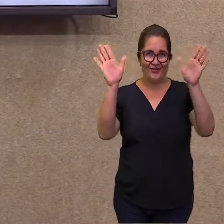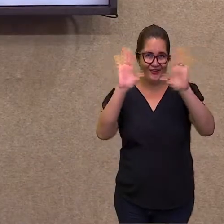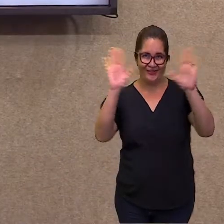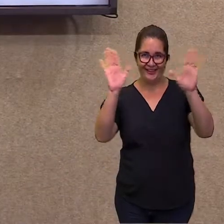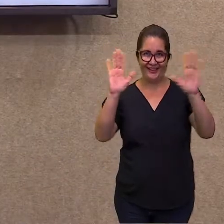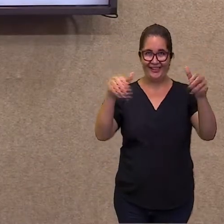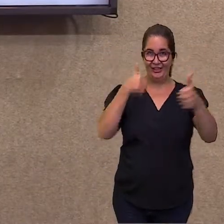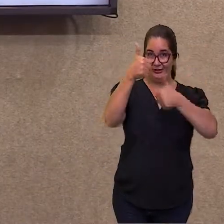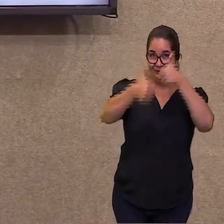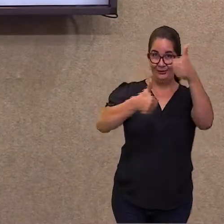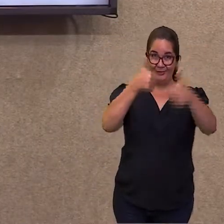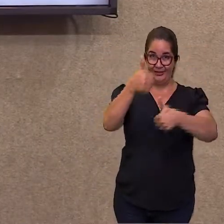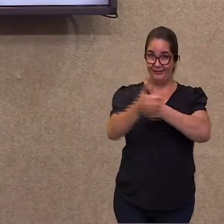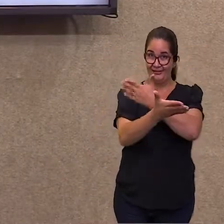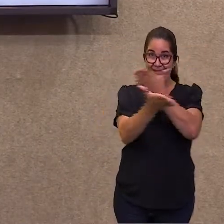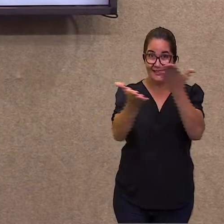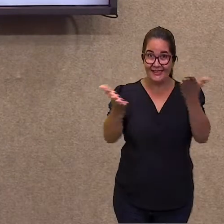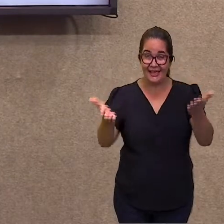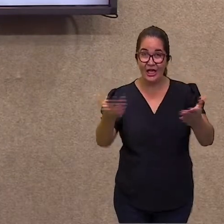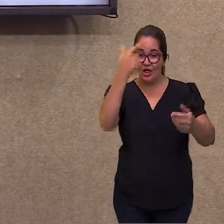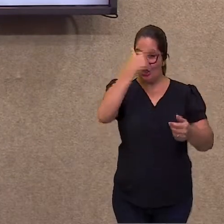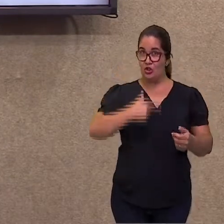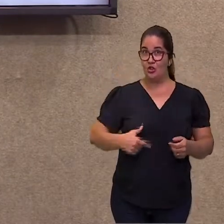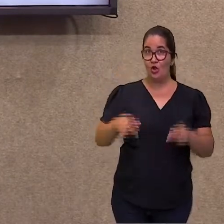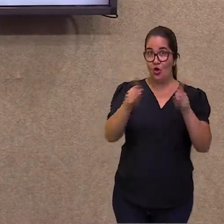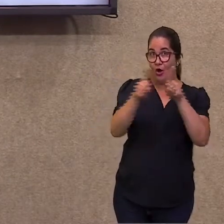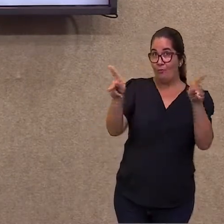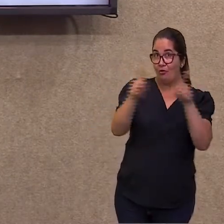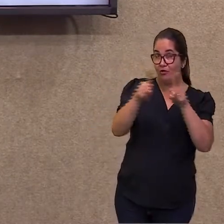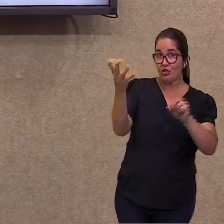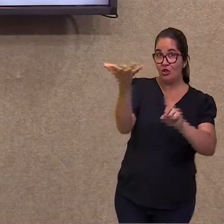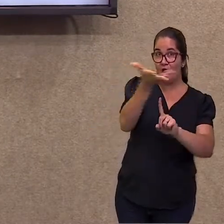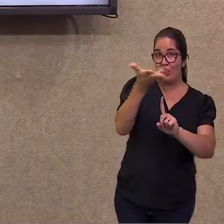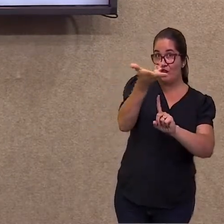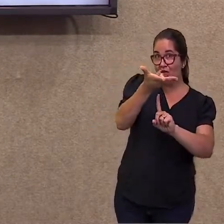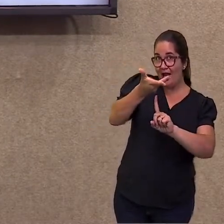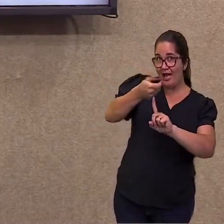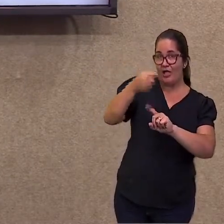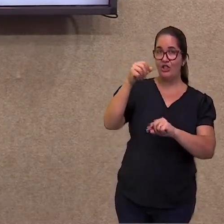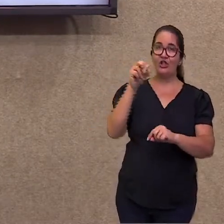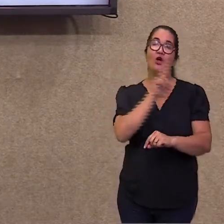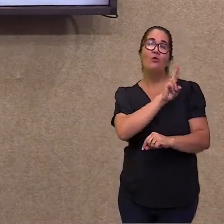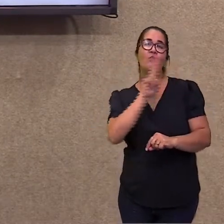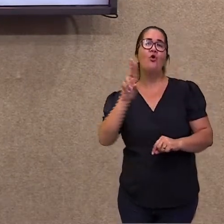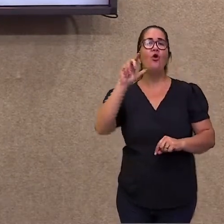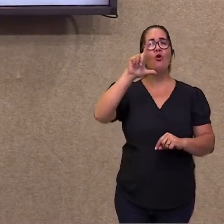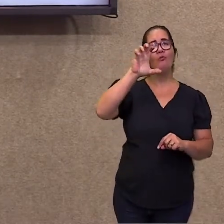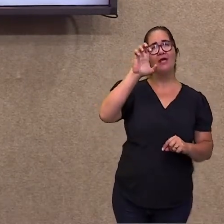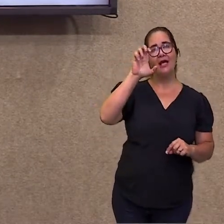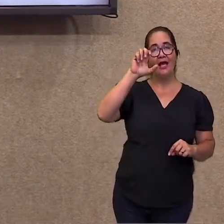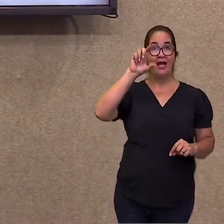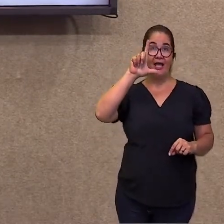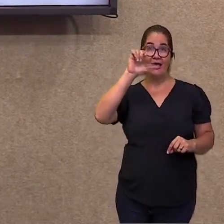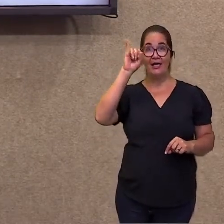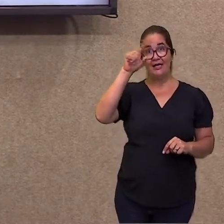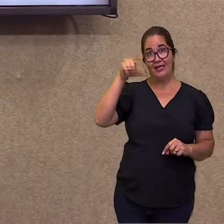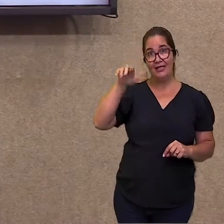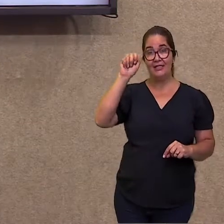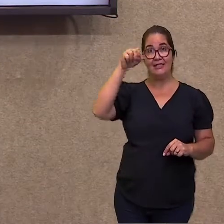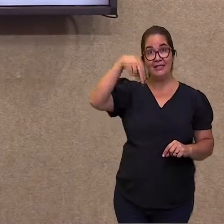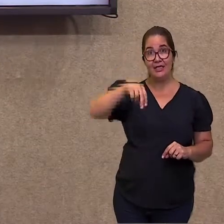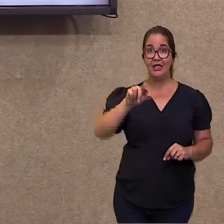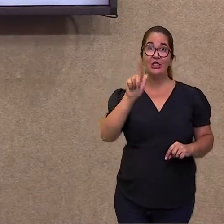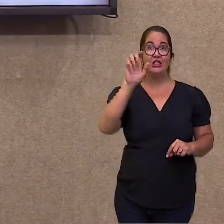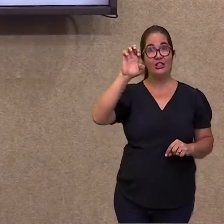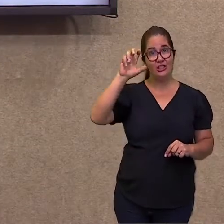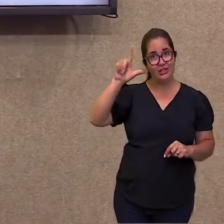Olá, tudo bem com vocês? Eu sou a professora Elisângela Martins, estou aqui para mais uma aula de arte e hoje nós vamos aprender